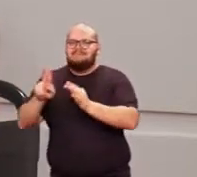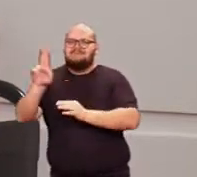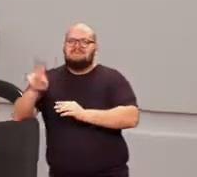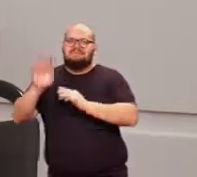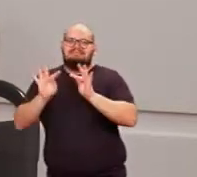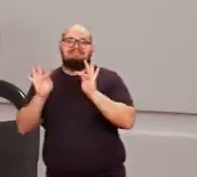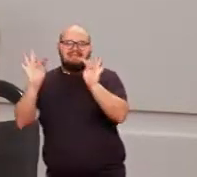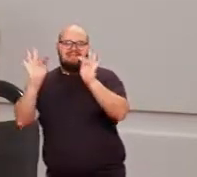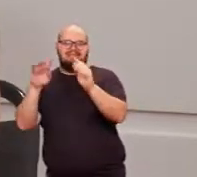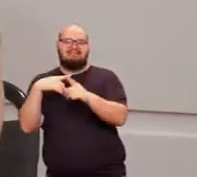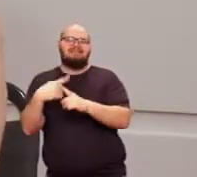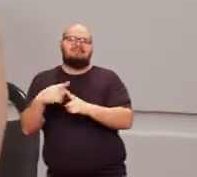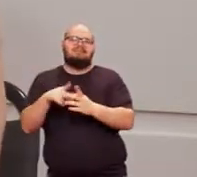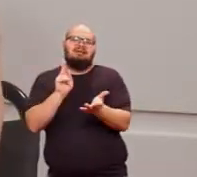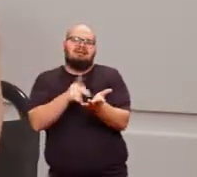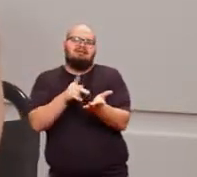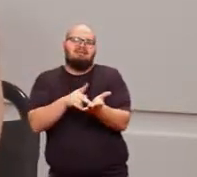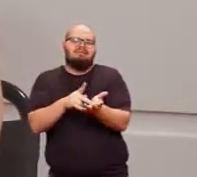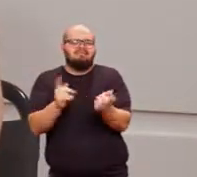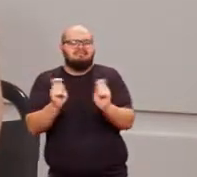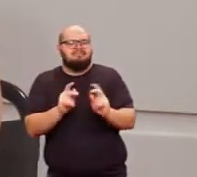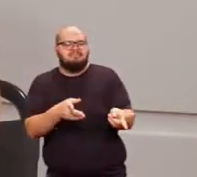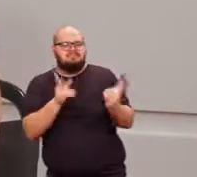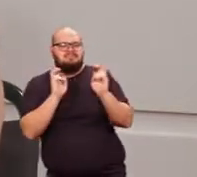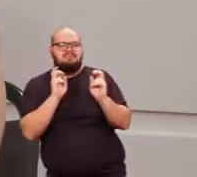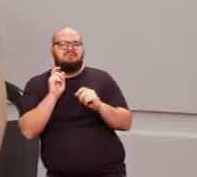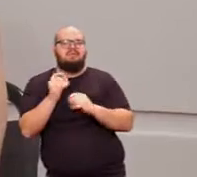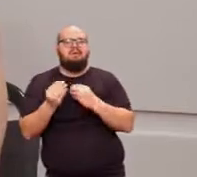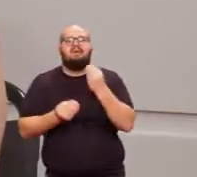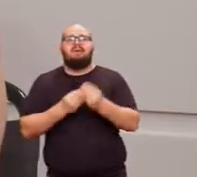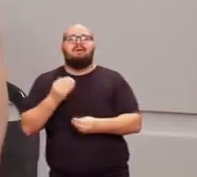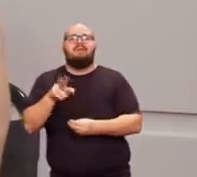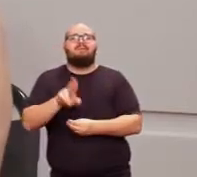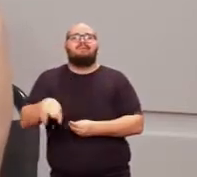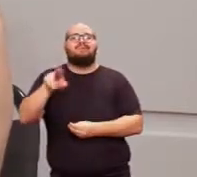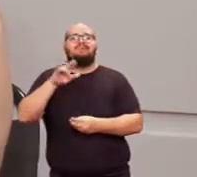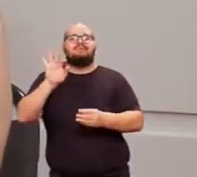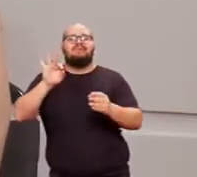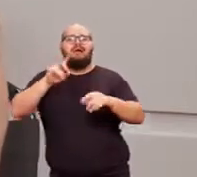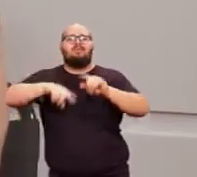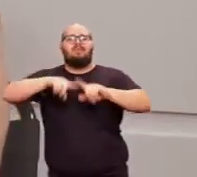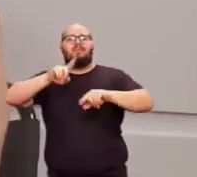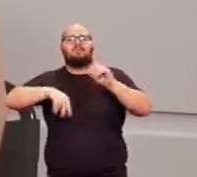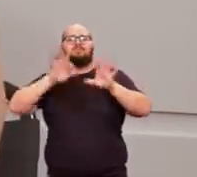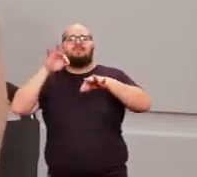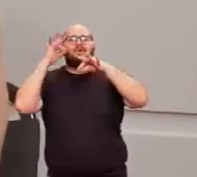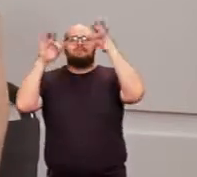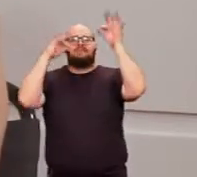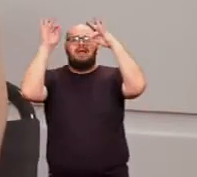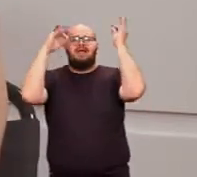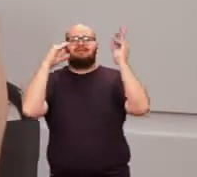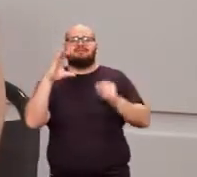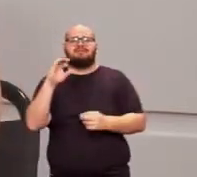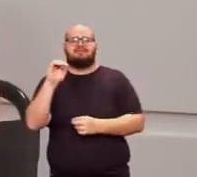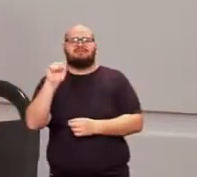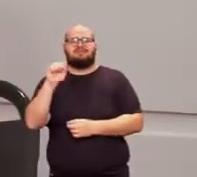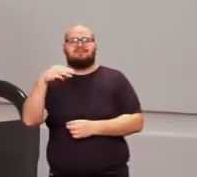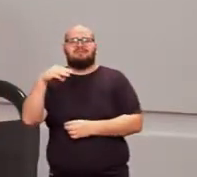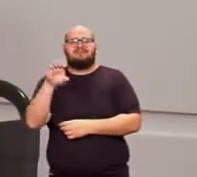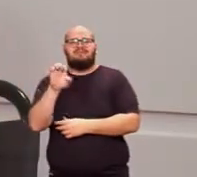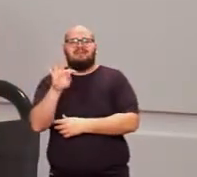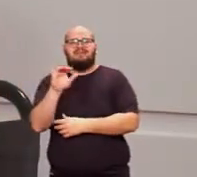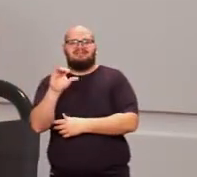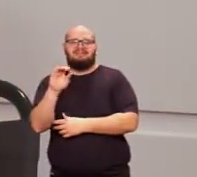pacientes homens. Porque, na verdade, a gente consegue observar isso no reflexo do consumo de cosméticos por pacientes Perfeito, homens, sim, né? sim. De uma